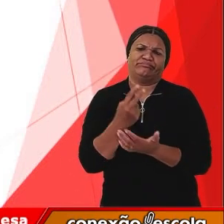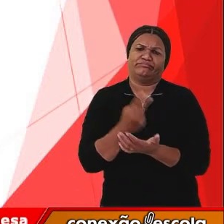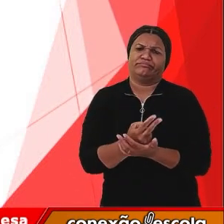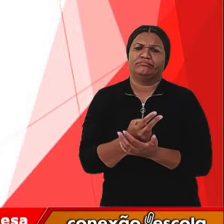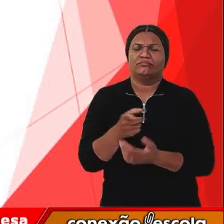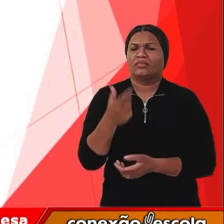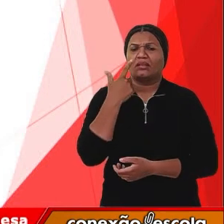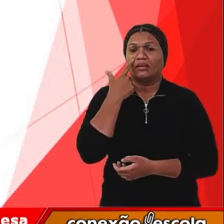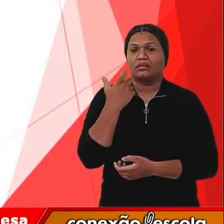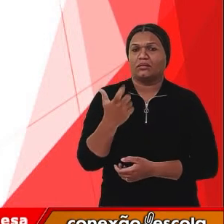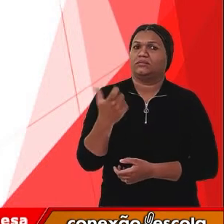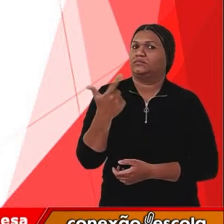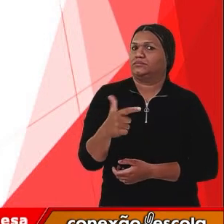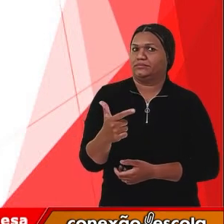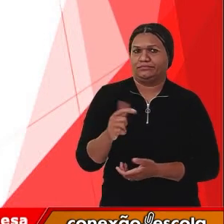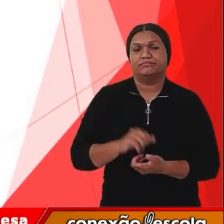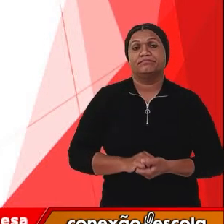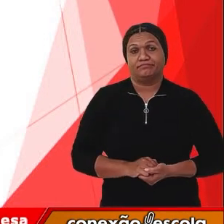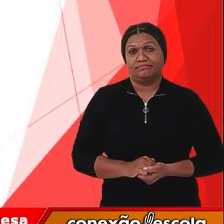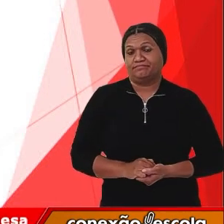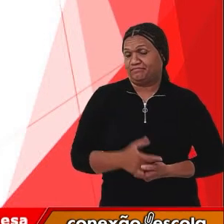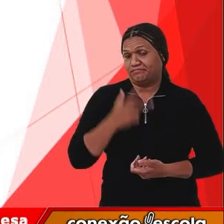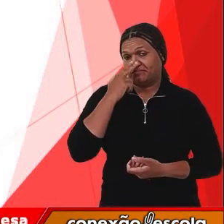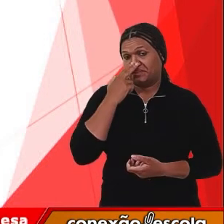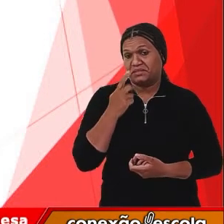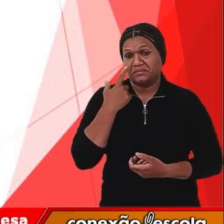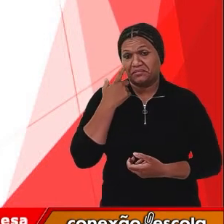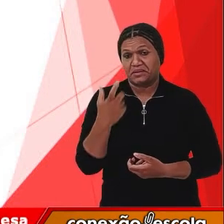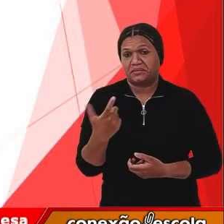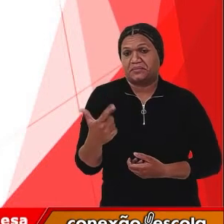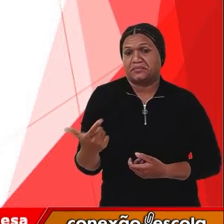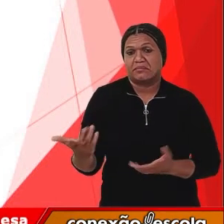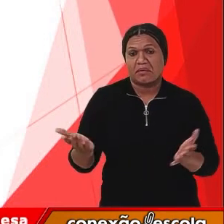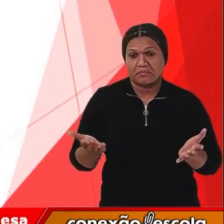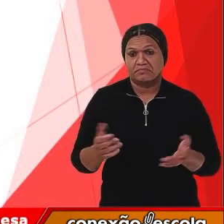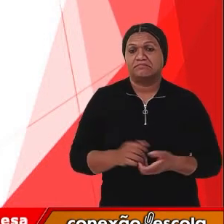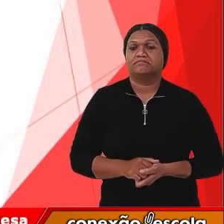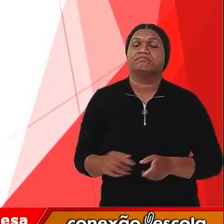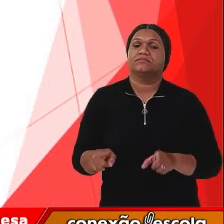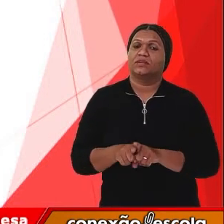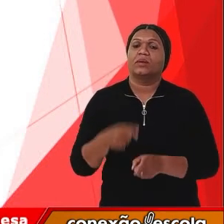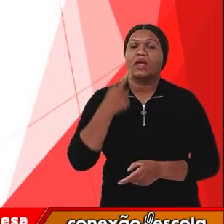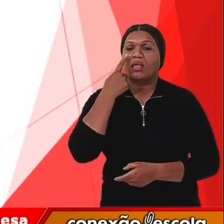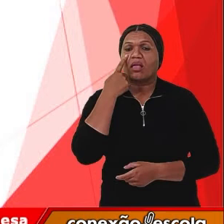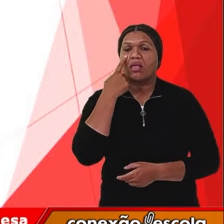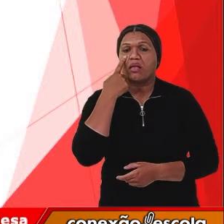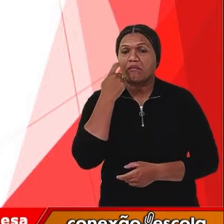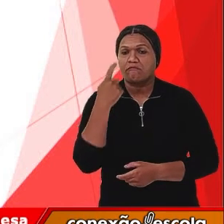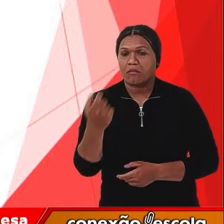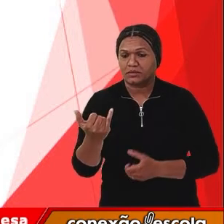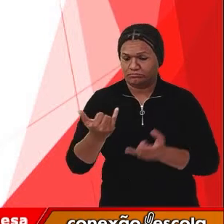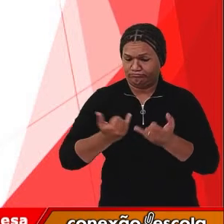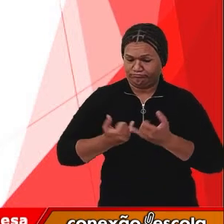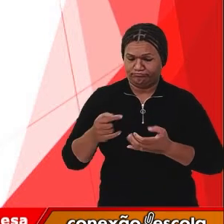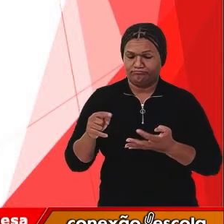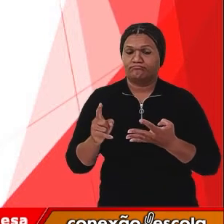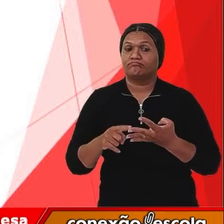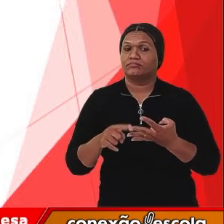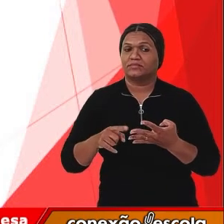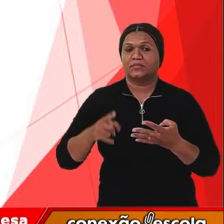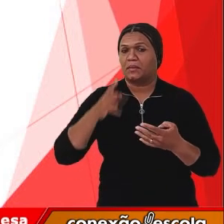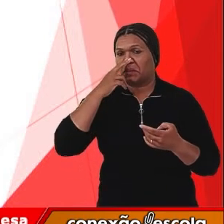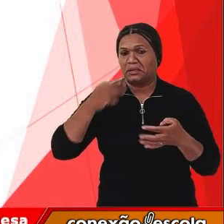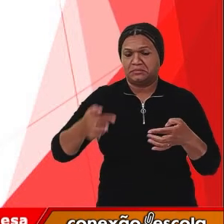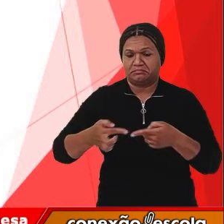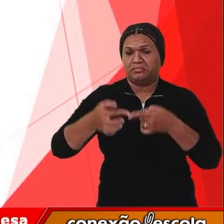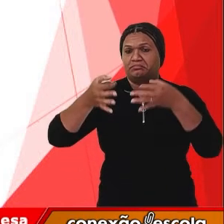dentro não era interessante deixou de ser portanto essa informação também não condiz com texto e